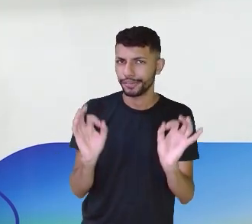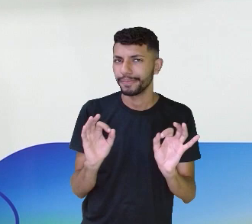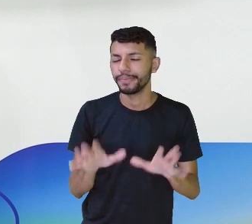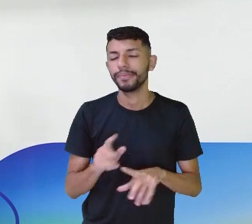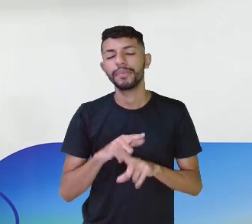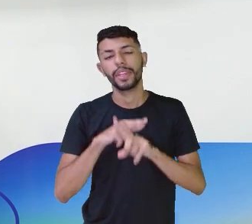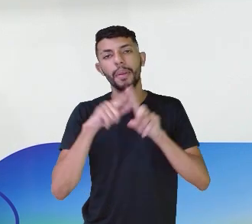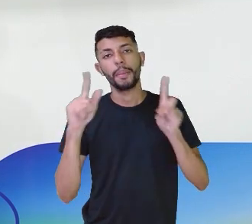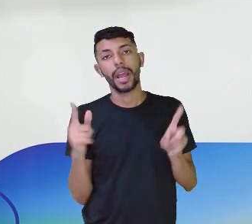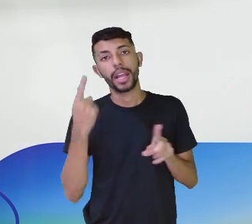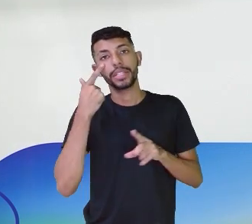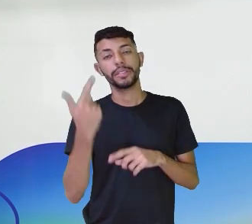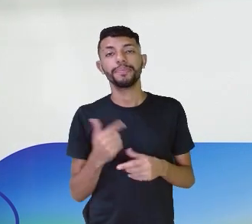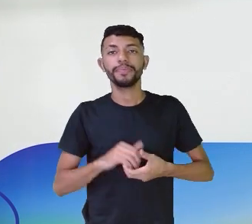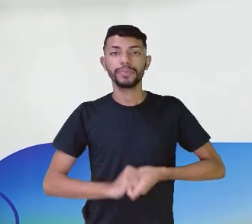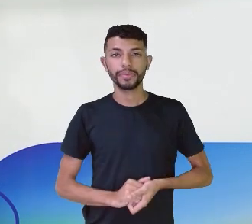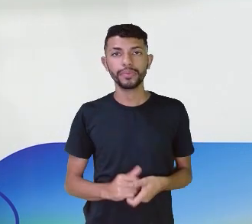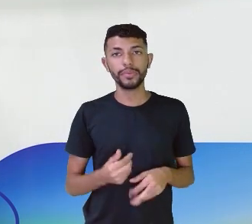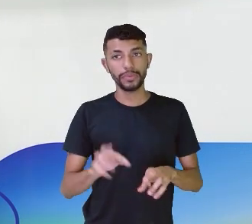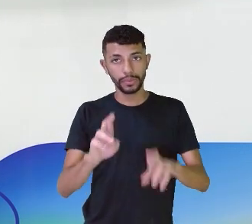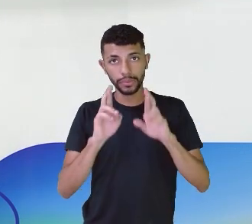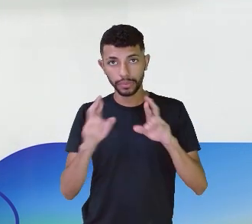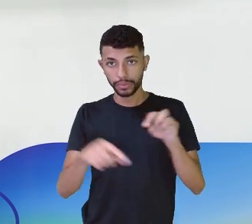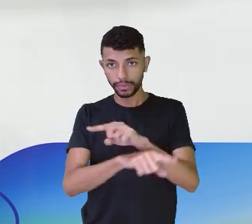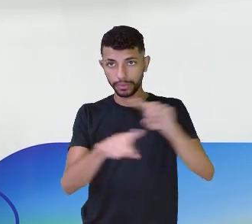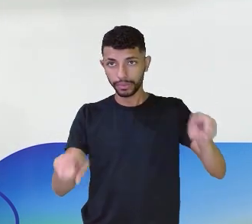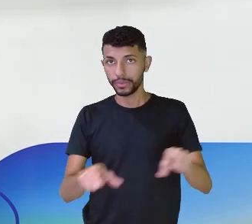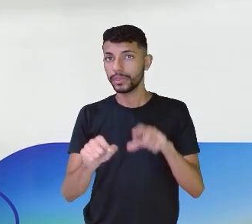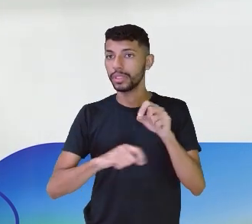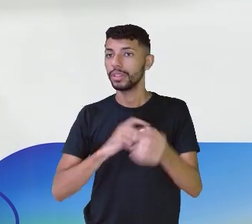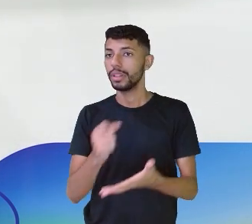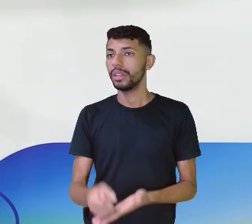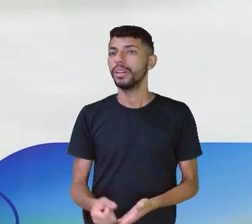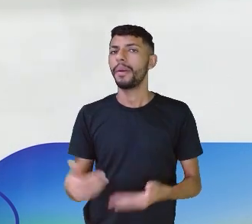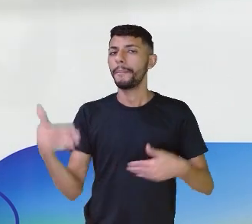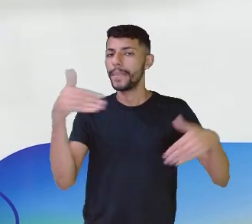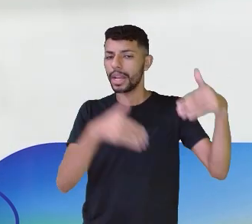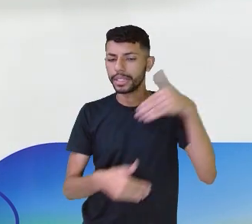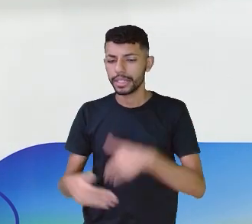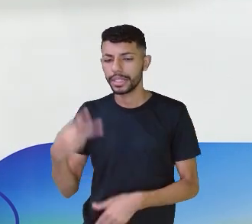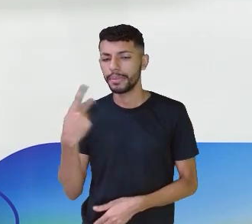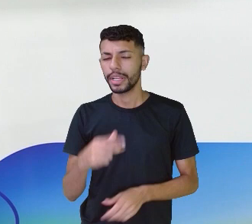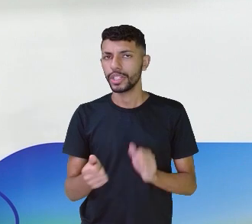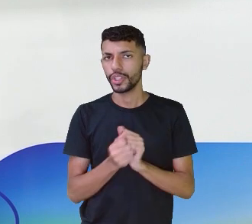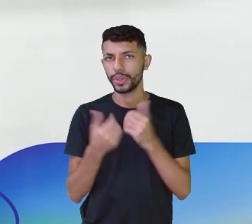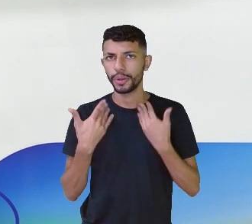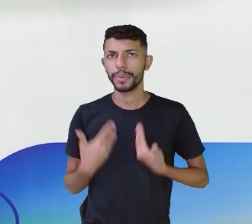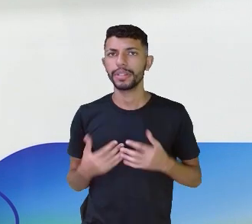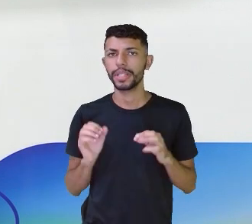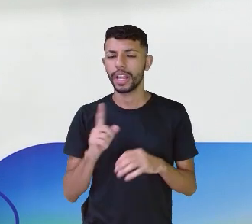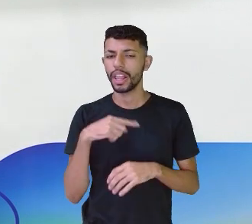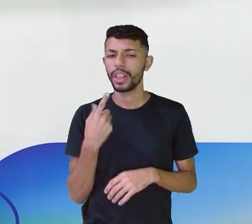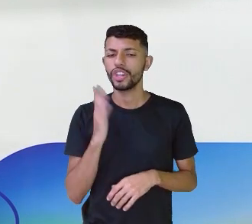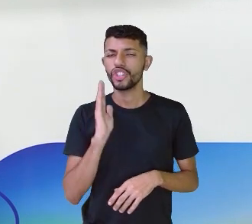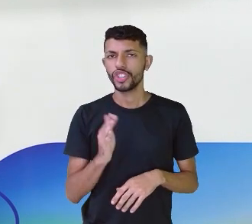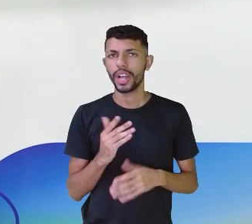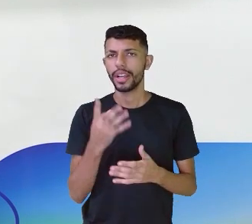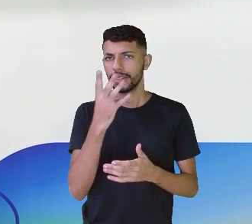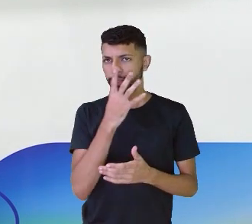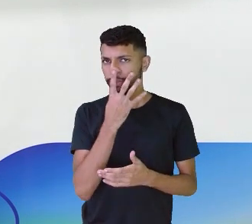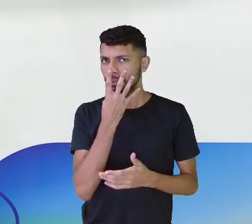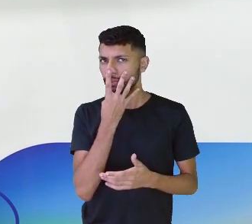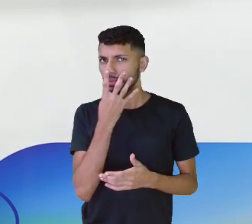mas eu espero que vocês colaborem comigo. A gente já assistiu essa aula, né? Hoje é só